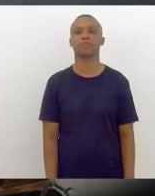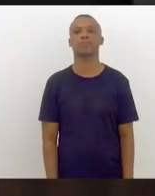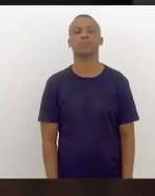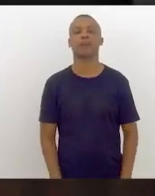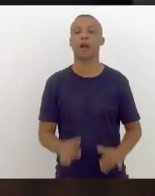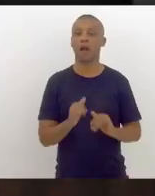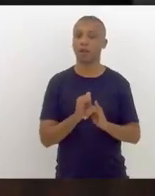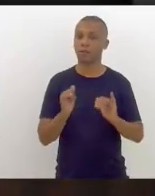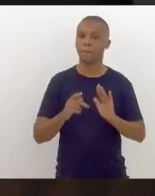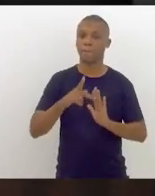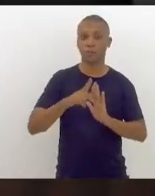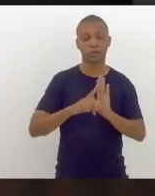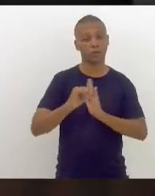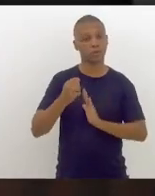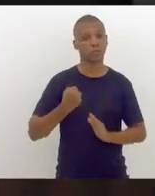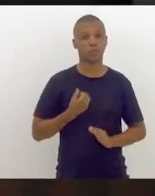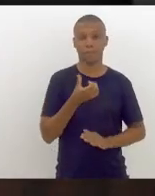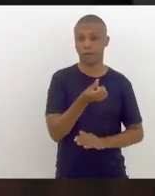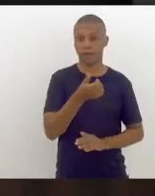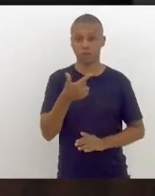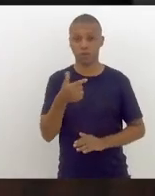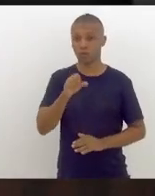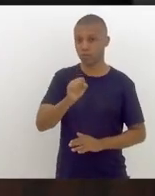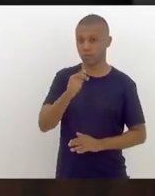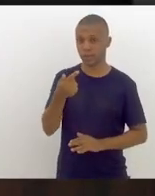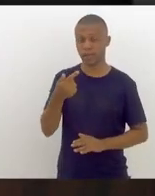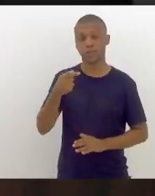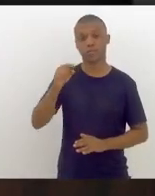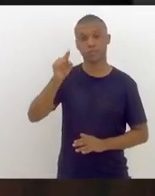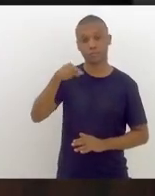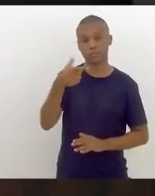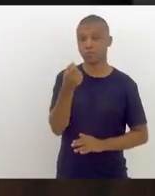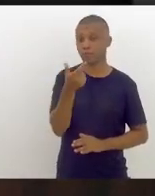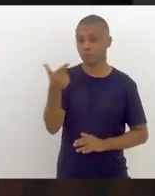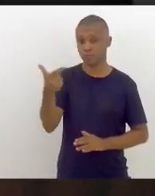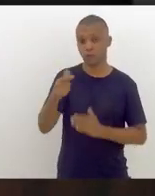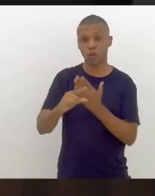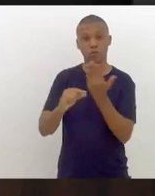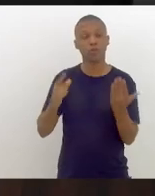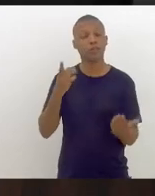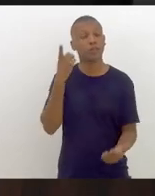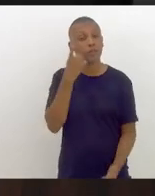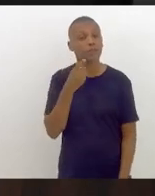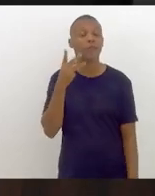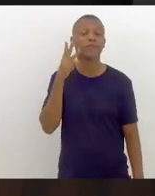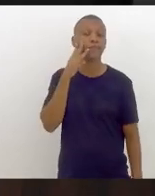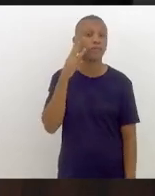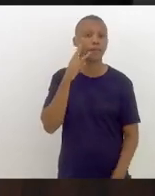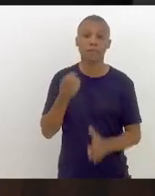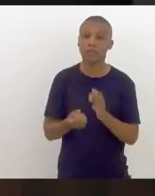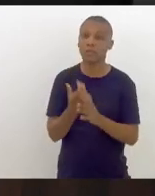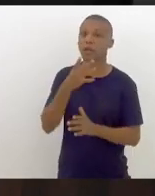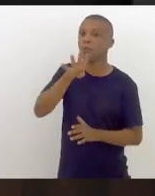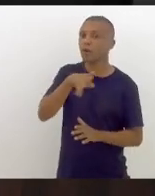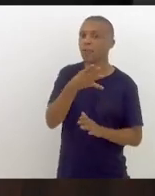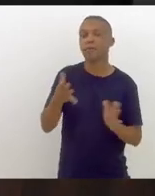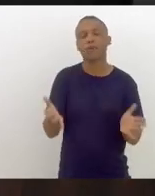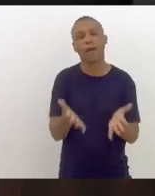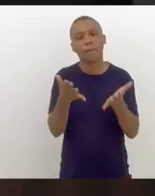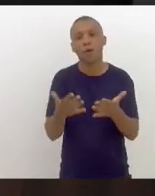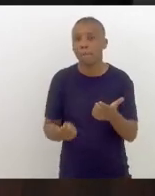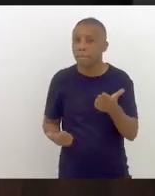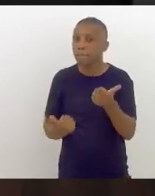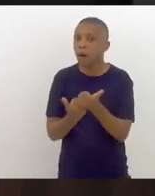anuncie o projeto de lei 6287 22 de altura e deputado Valdete Carneiro que queria o programa de apoio fomenta a produção literária em